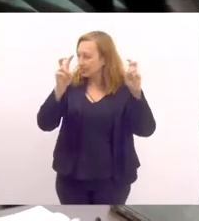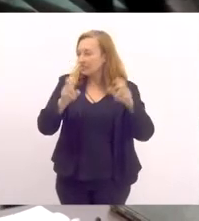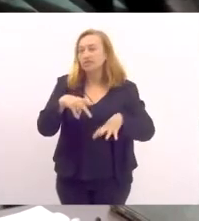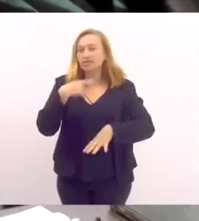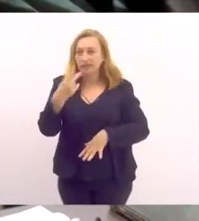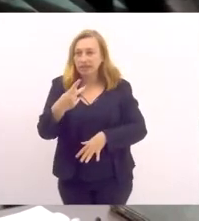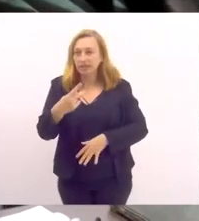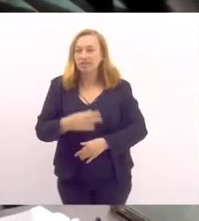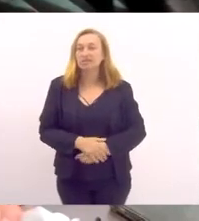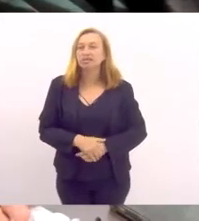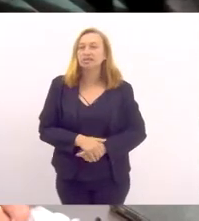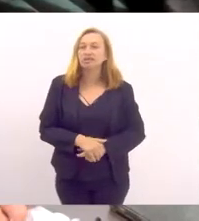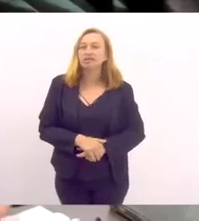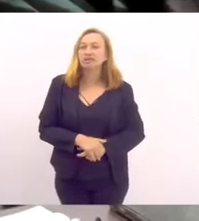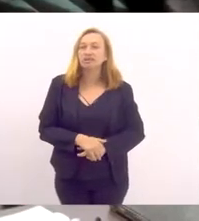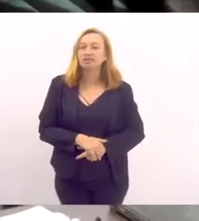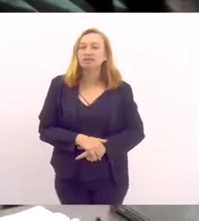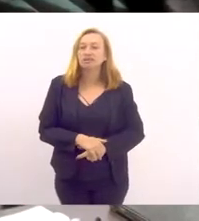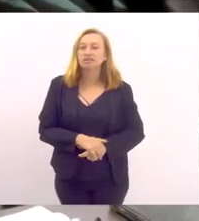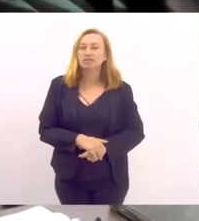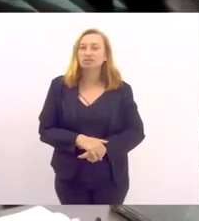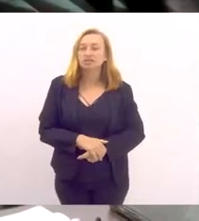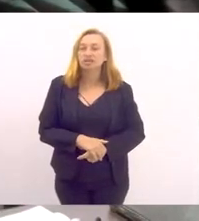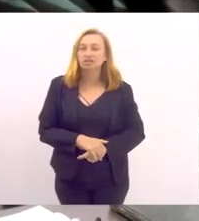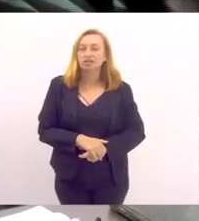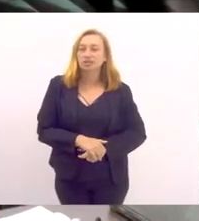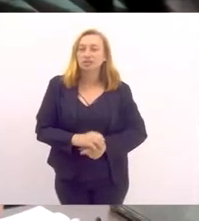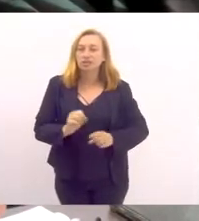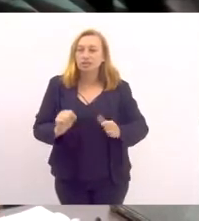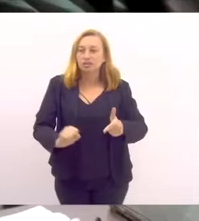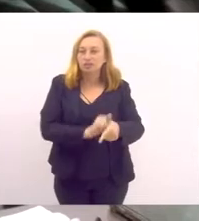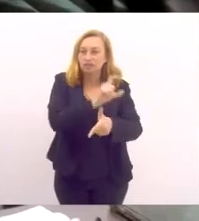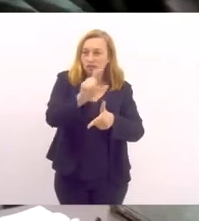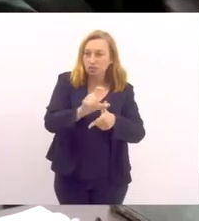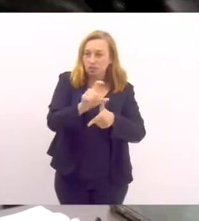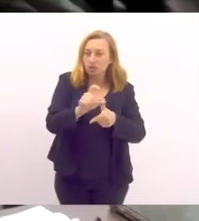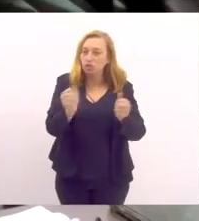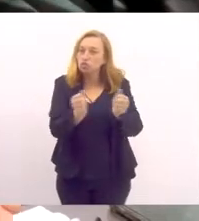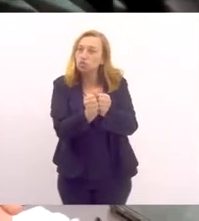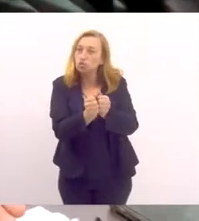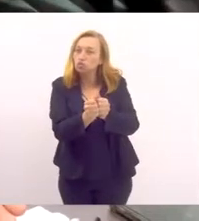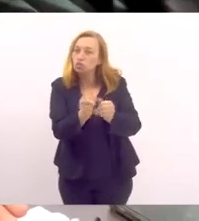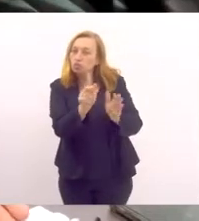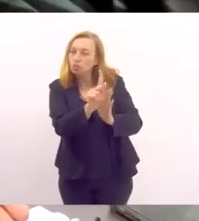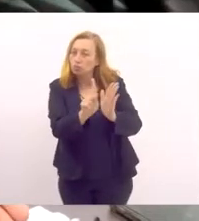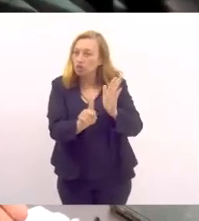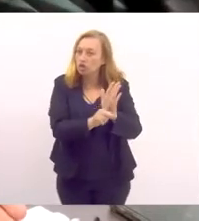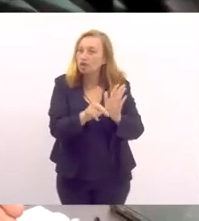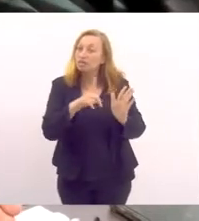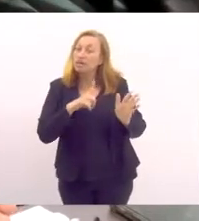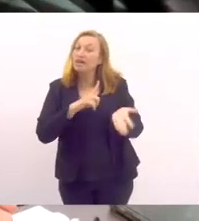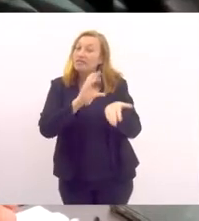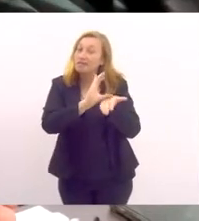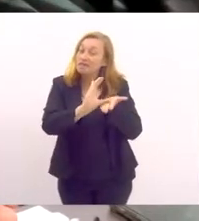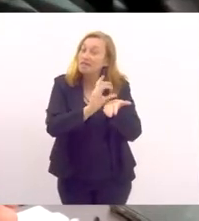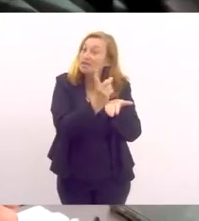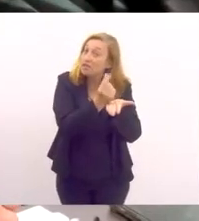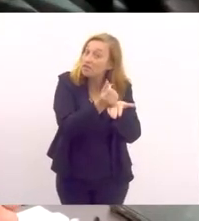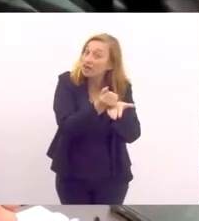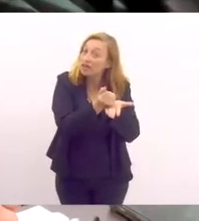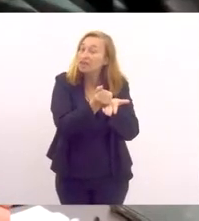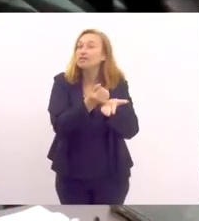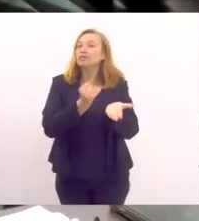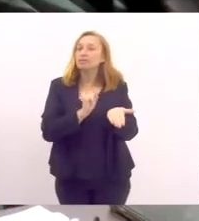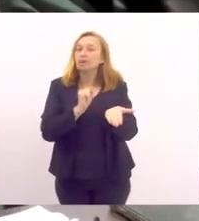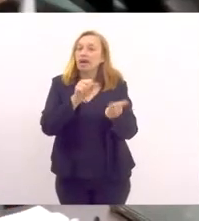ditas, que o Executivo, junto com um projeto desse, tenha efetivamente verbas para que o Rio se